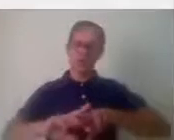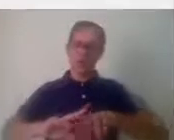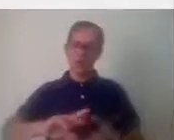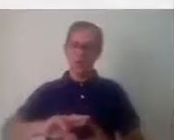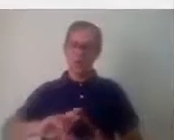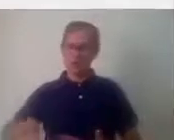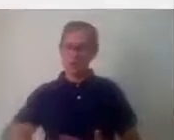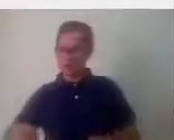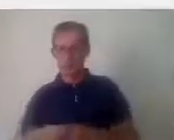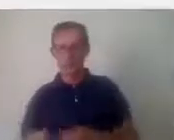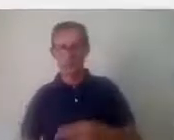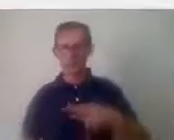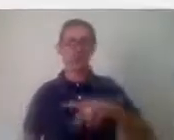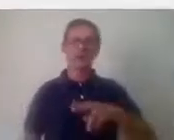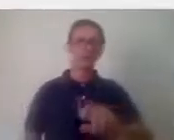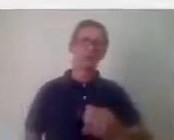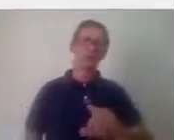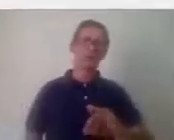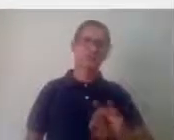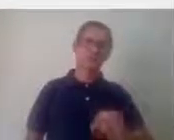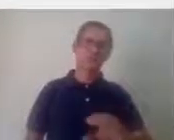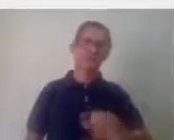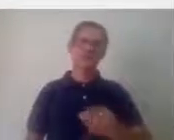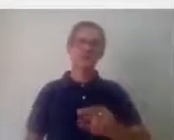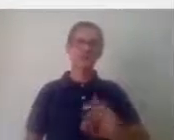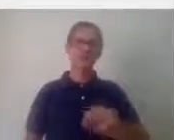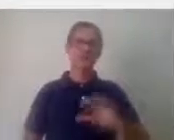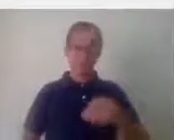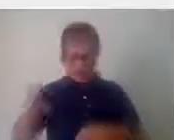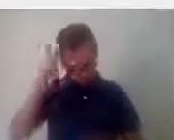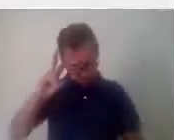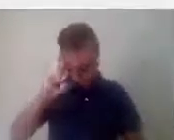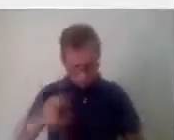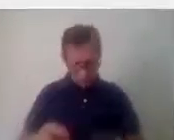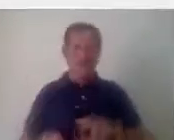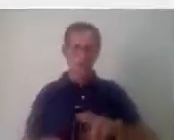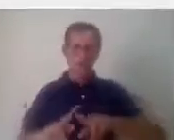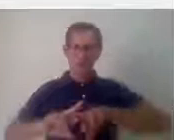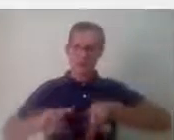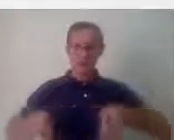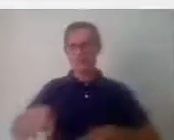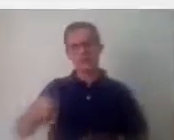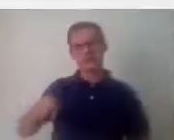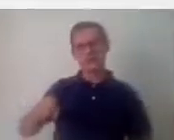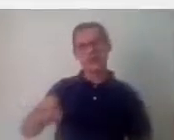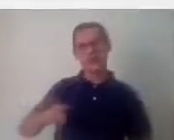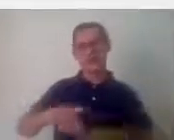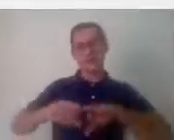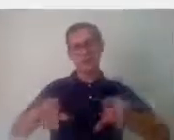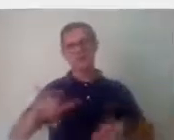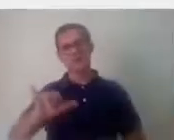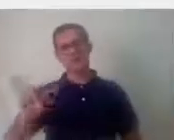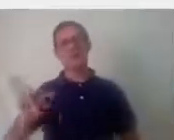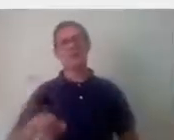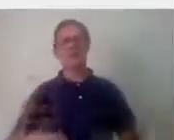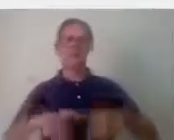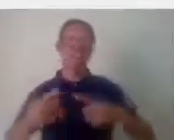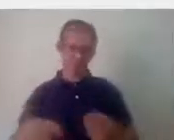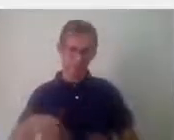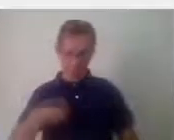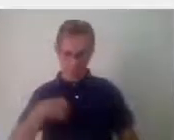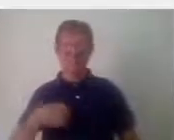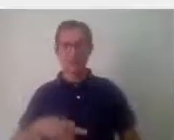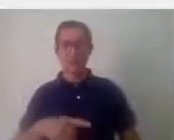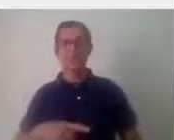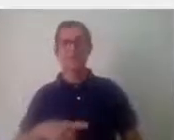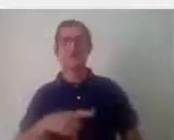o produto cartesiano. Lembrem-se, variação de x, variação de y. E aí o teorema